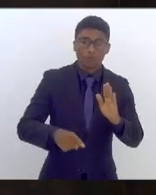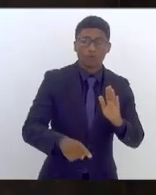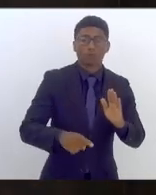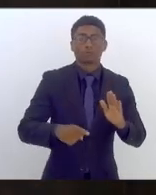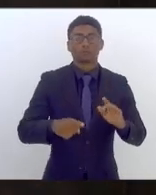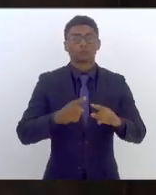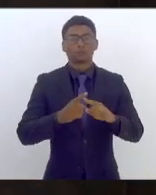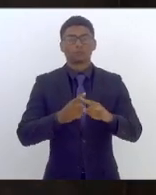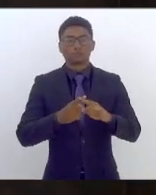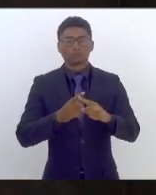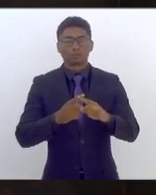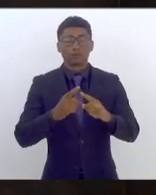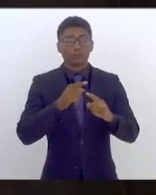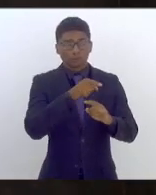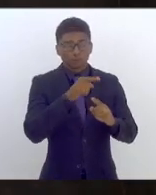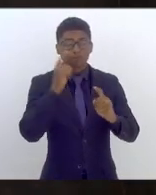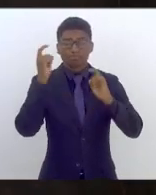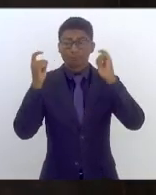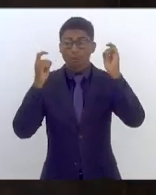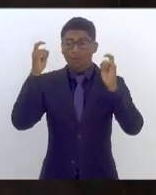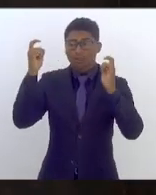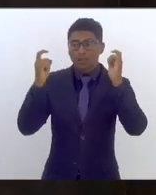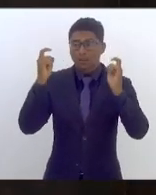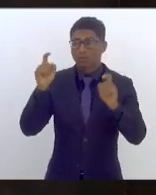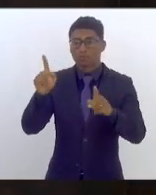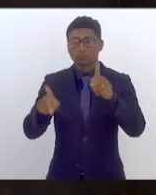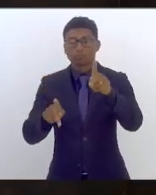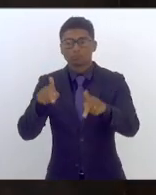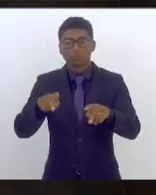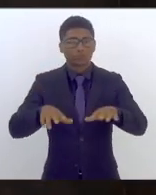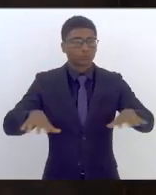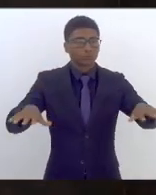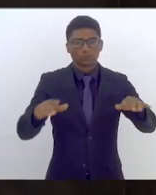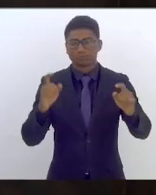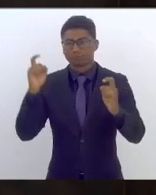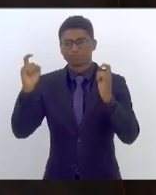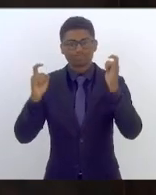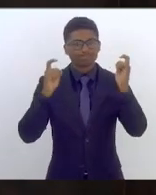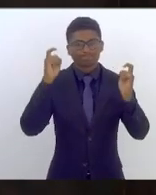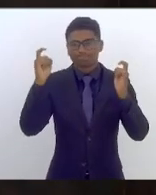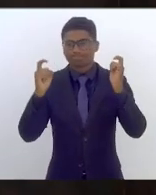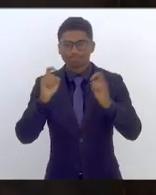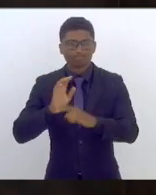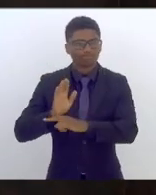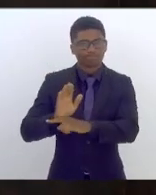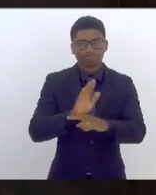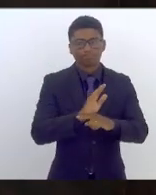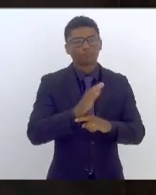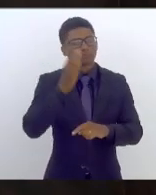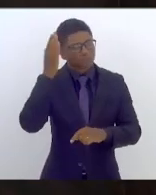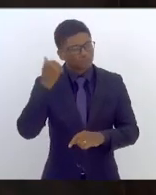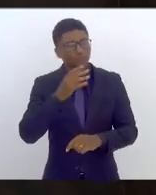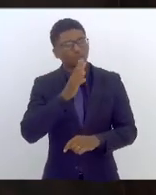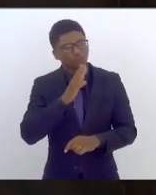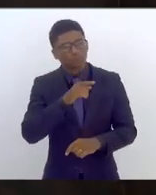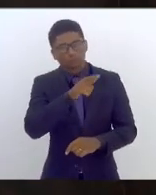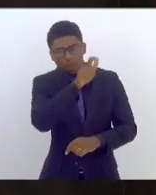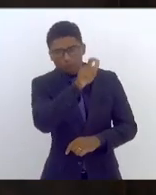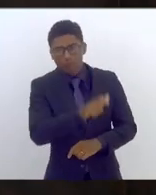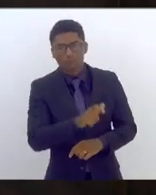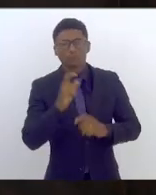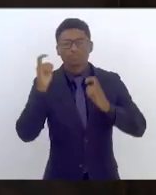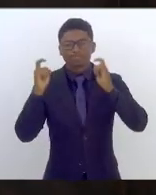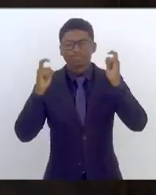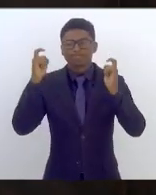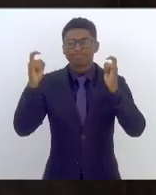com os efetivos interesse dessa população né eu sei da preocupação de vossa excelência no que tange